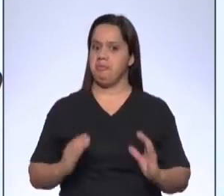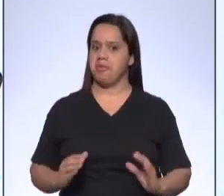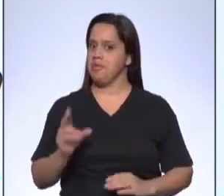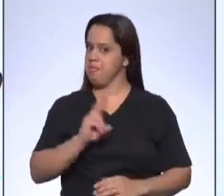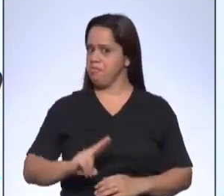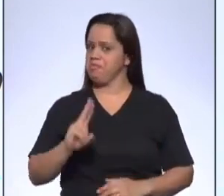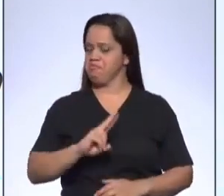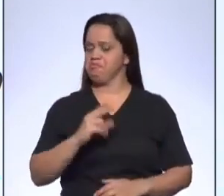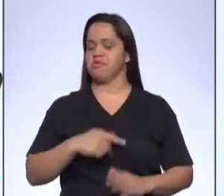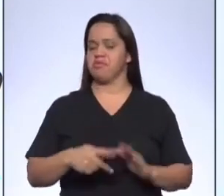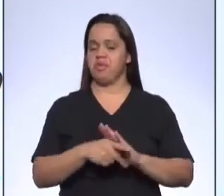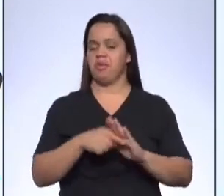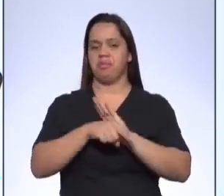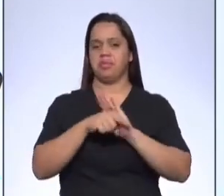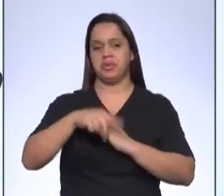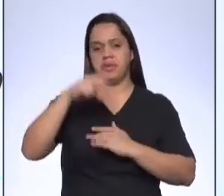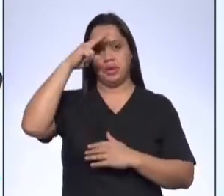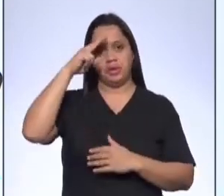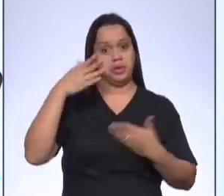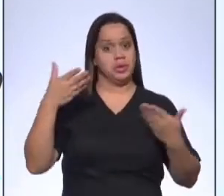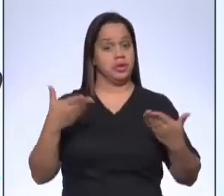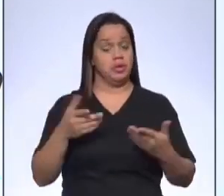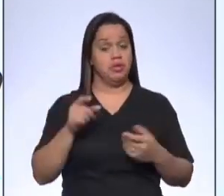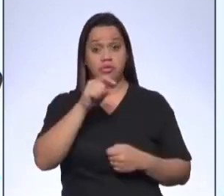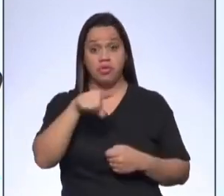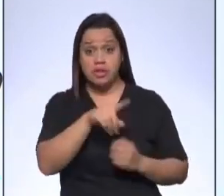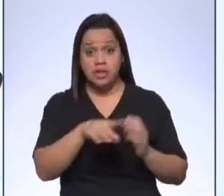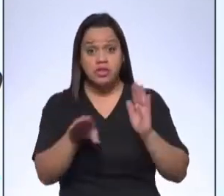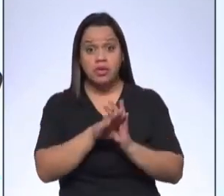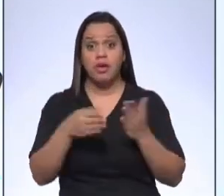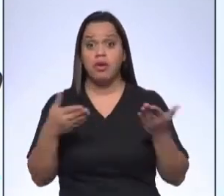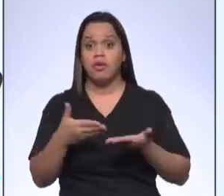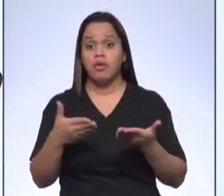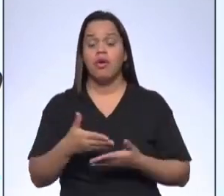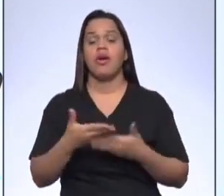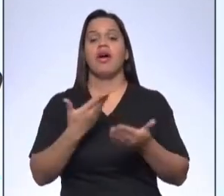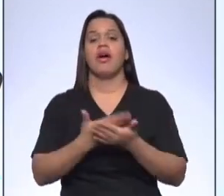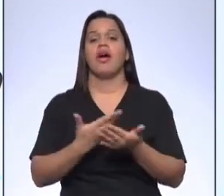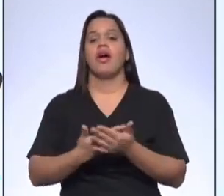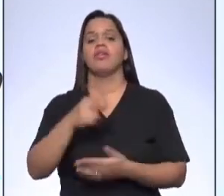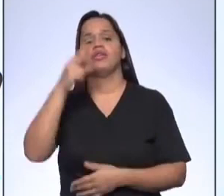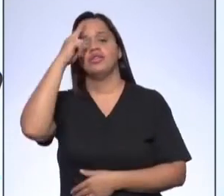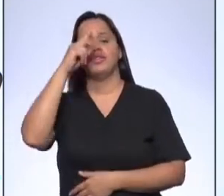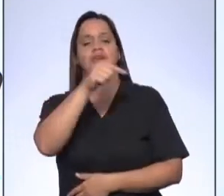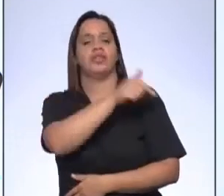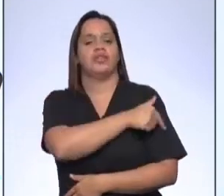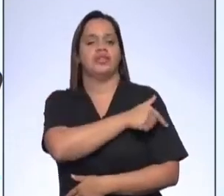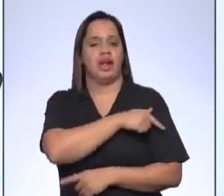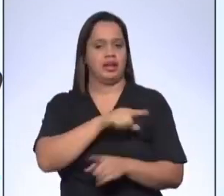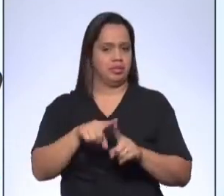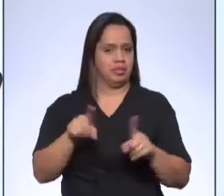chegou agora, é uma aula de história do 7º ano, o professor Carlos Neri está ministrando. Estamos falando